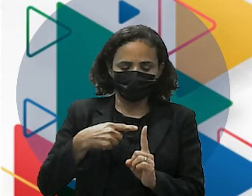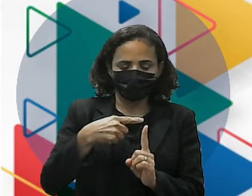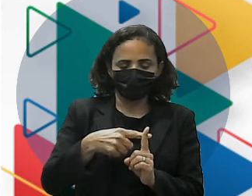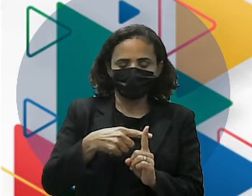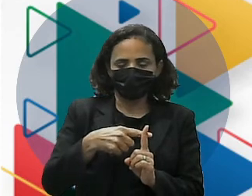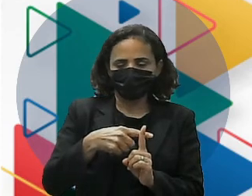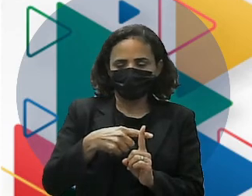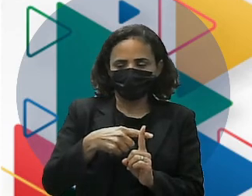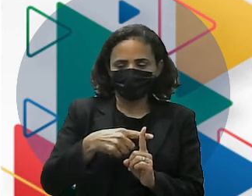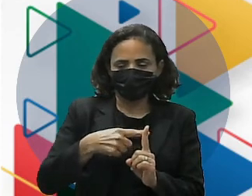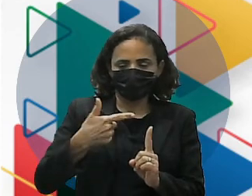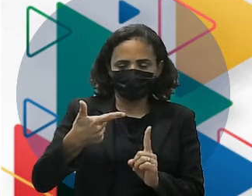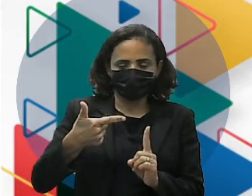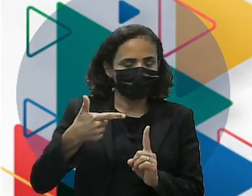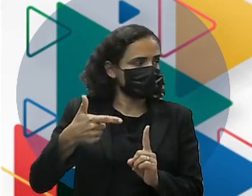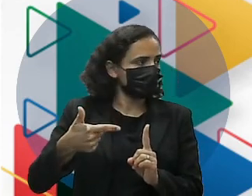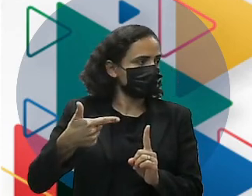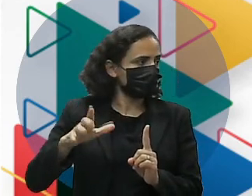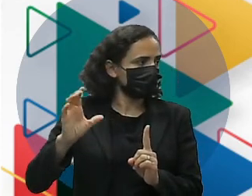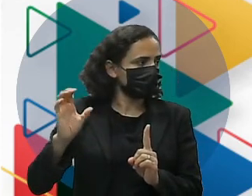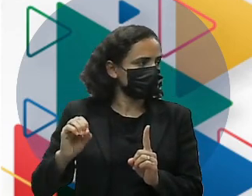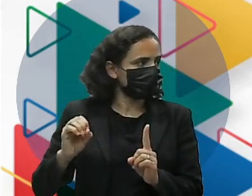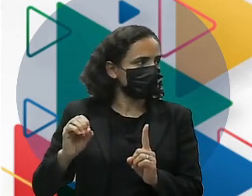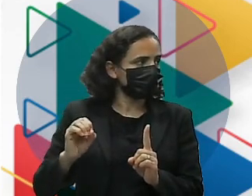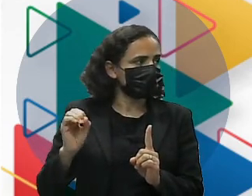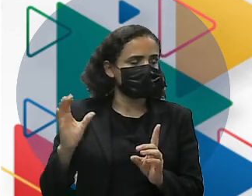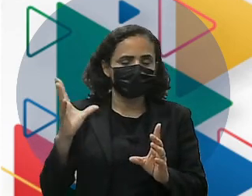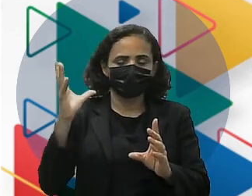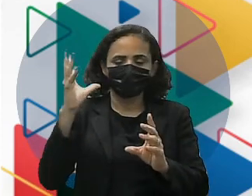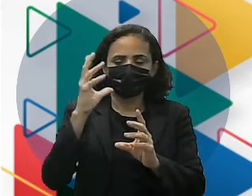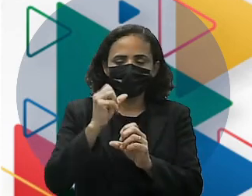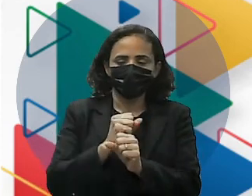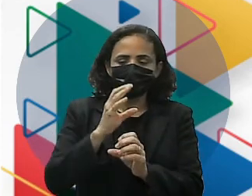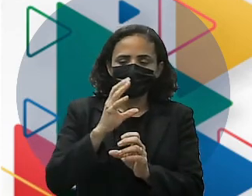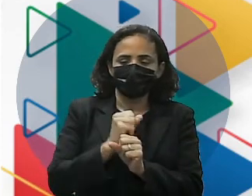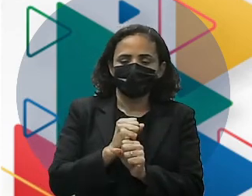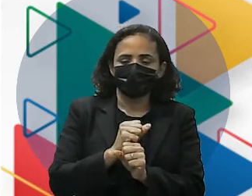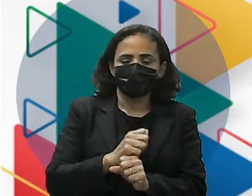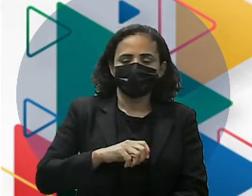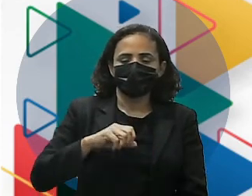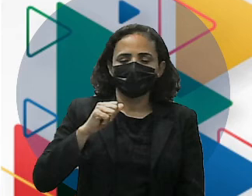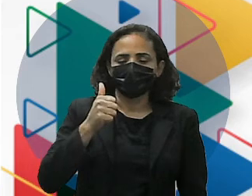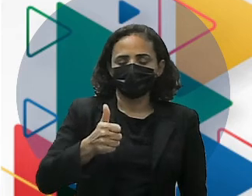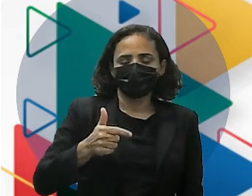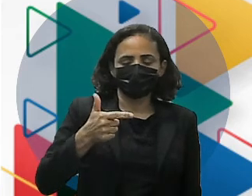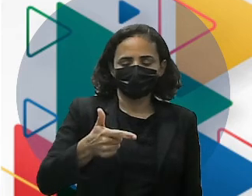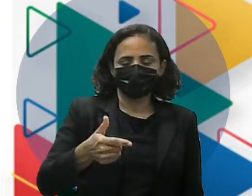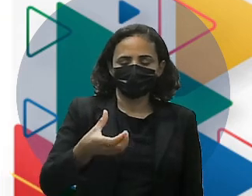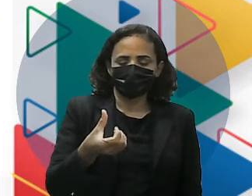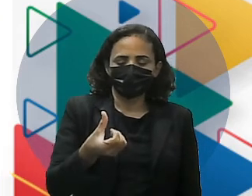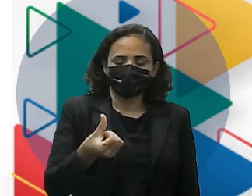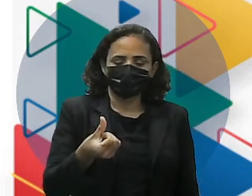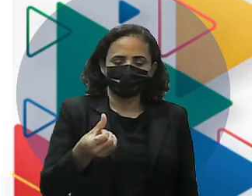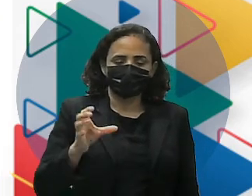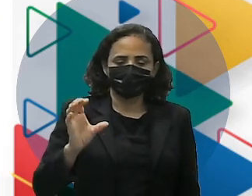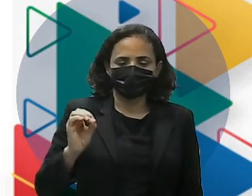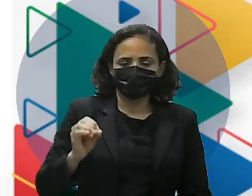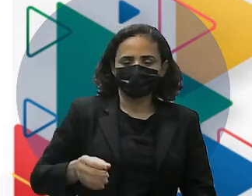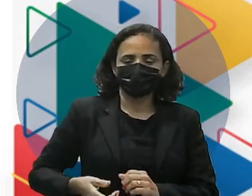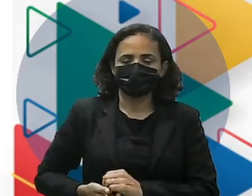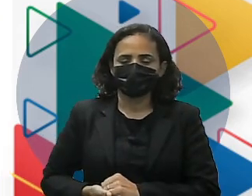200, mais 220, você vai encontrar o valor de 1.260. Farei aqui,